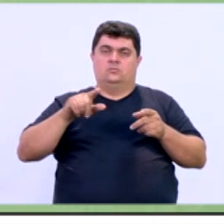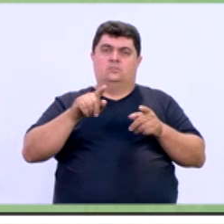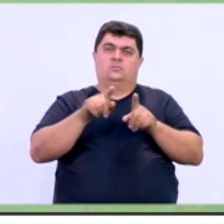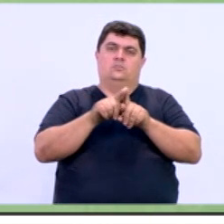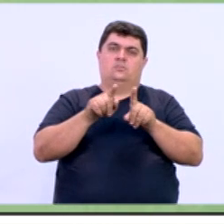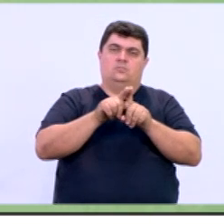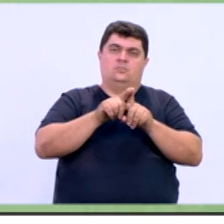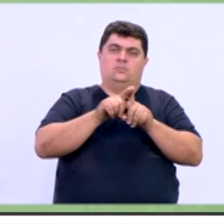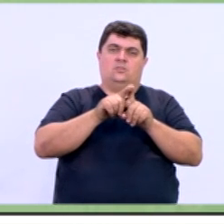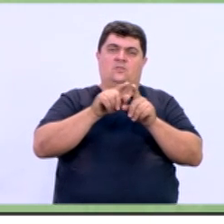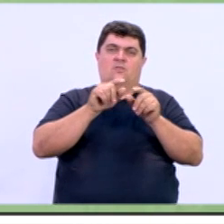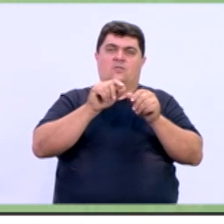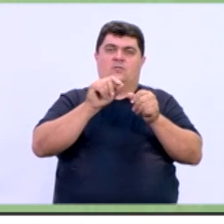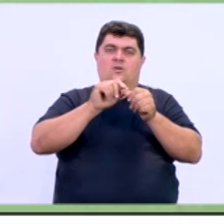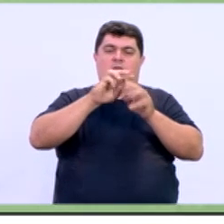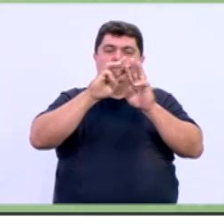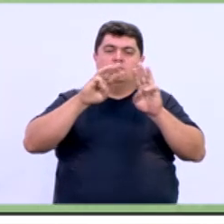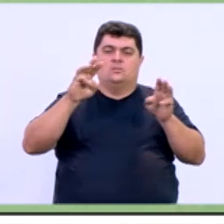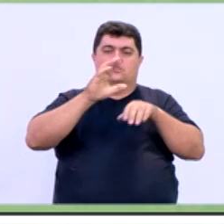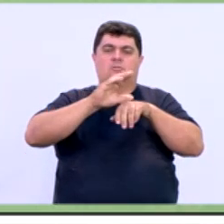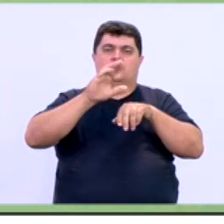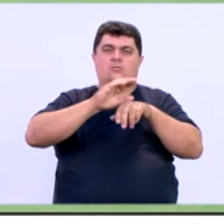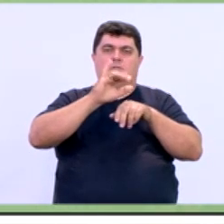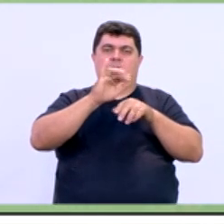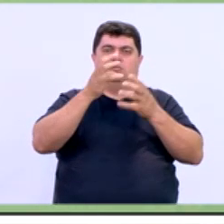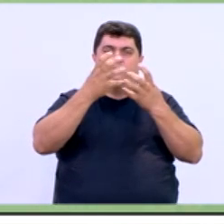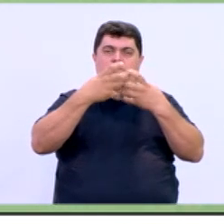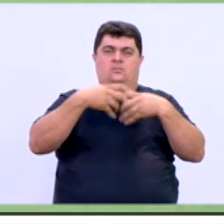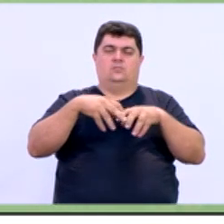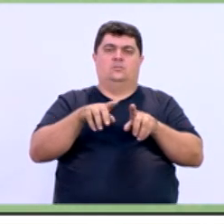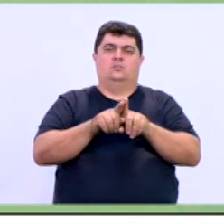web e o site de cursos do IFE.